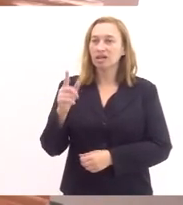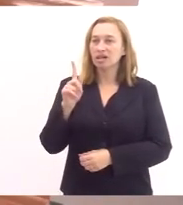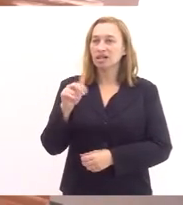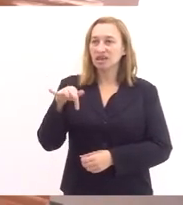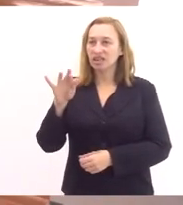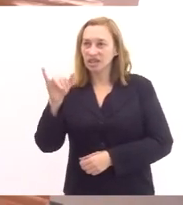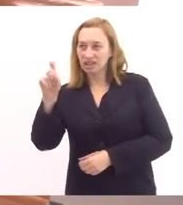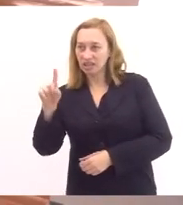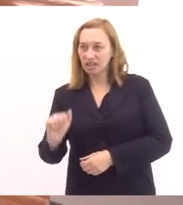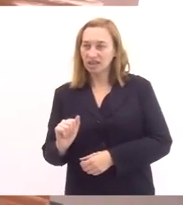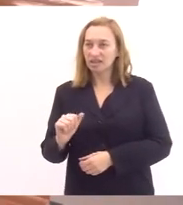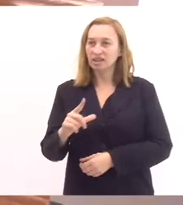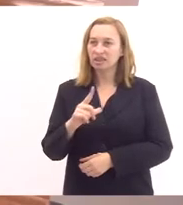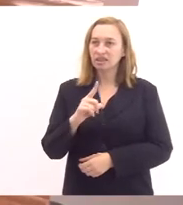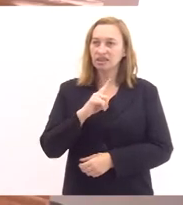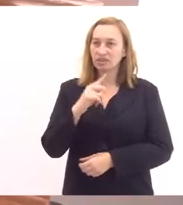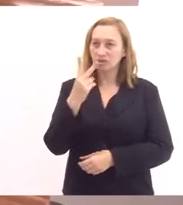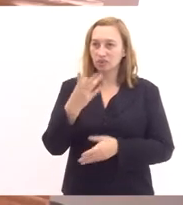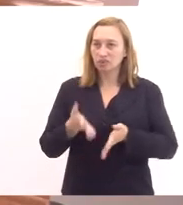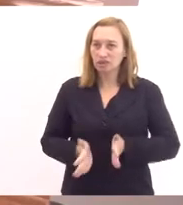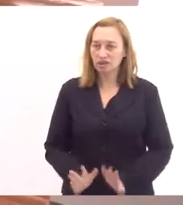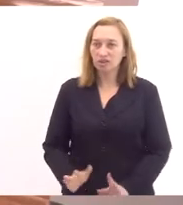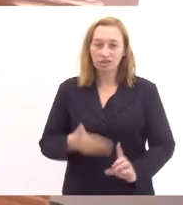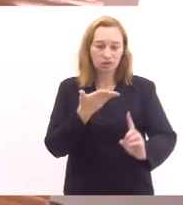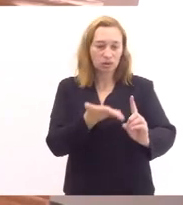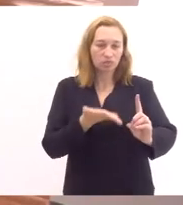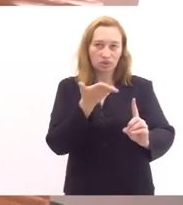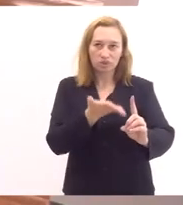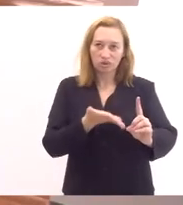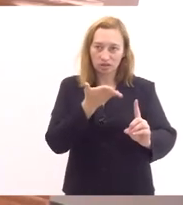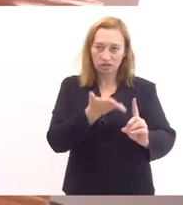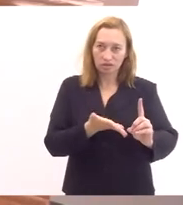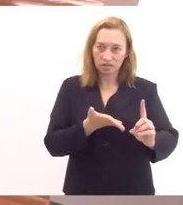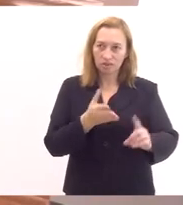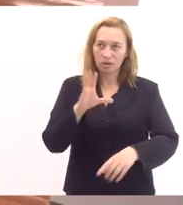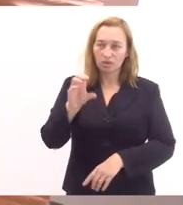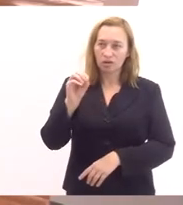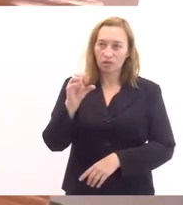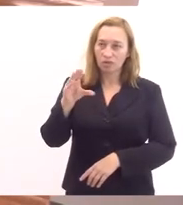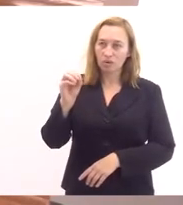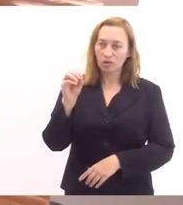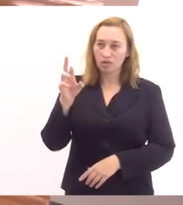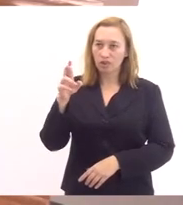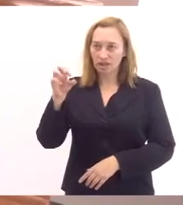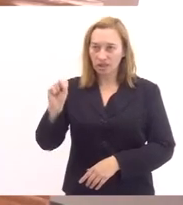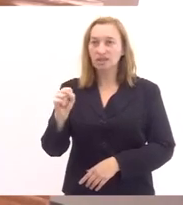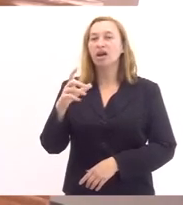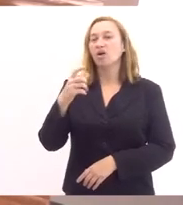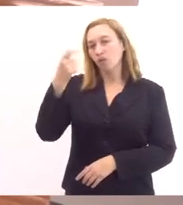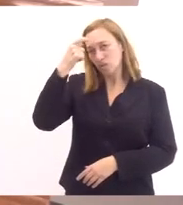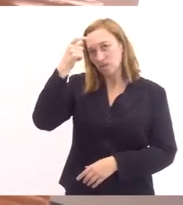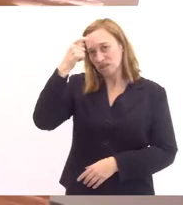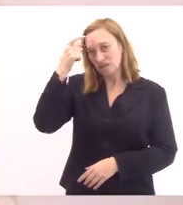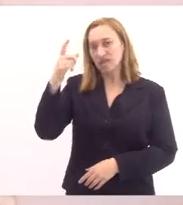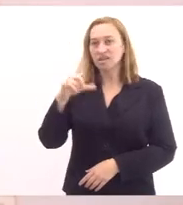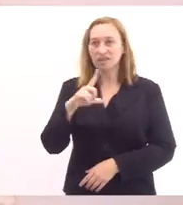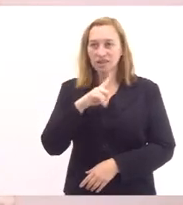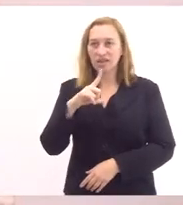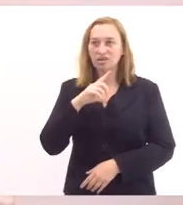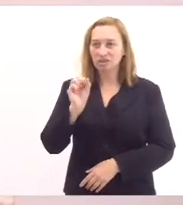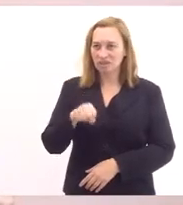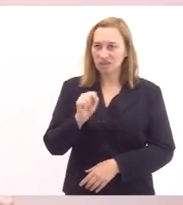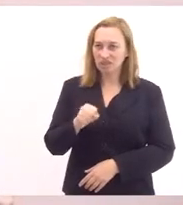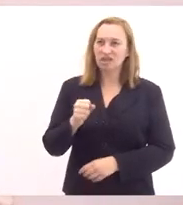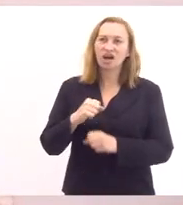ela teve os dois partes foram atendidos por duas foram parte de cócoras Então eu tenho alguma consciência disso na